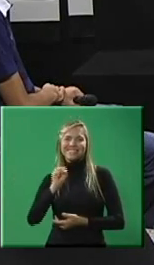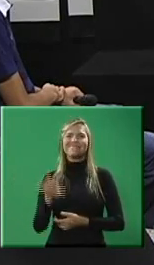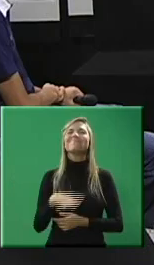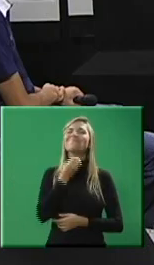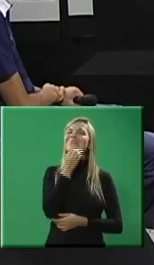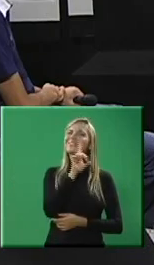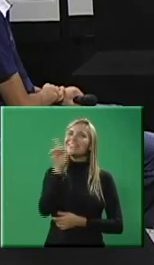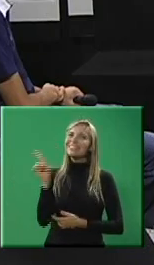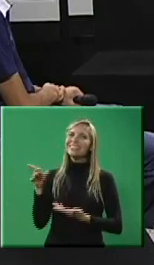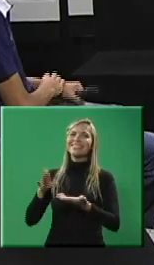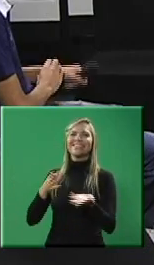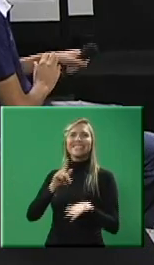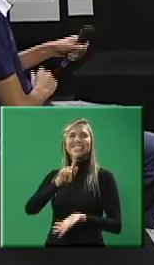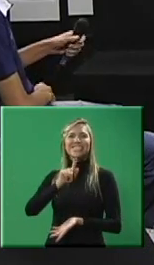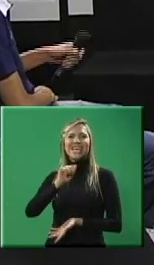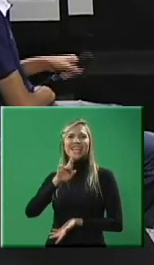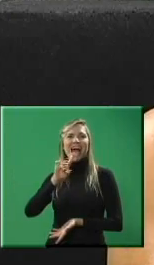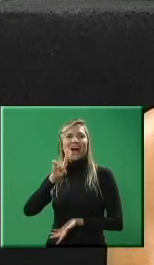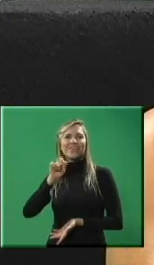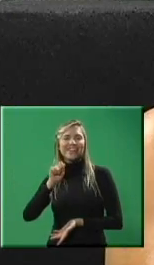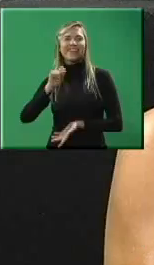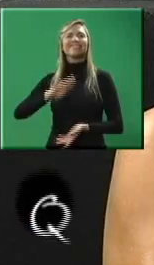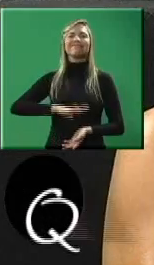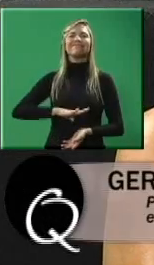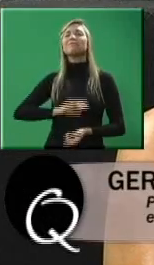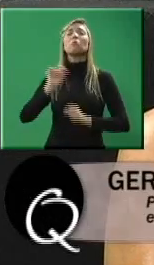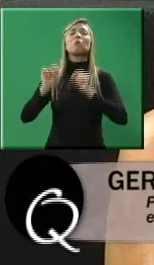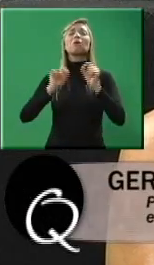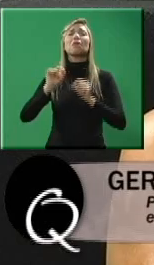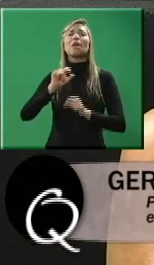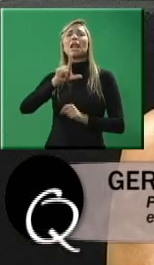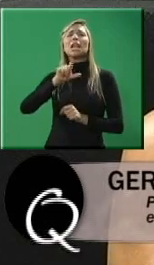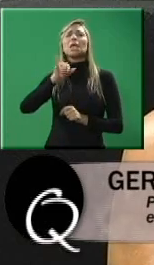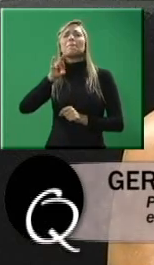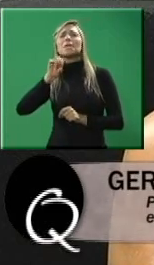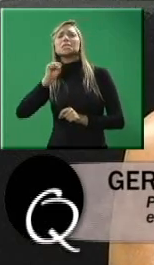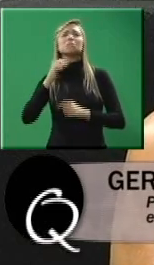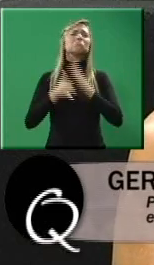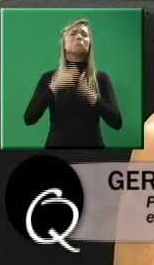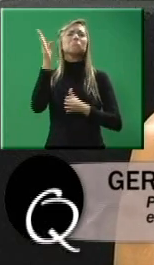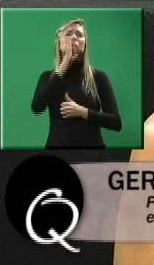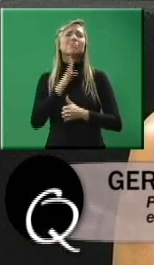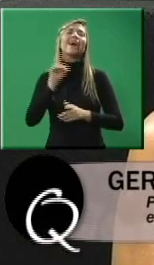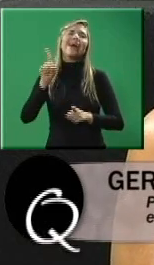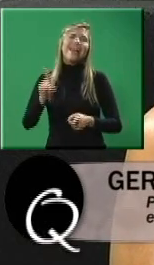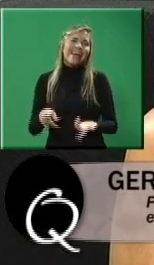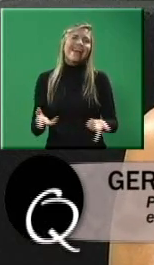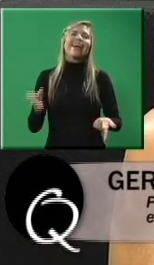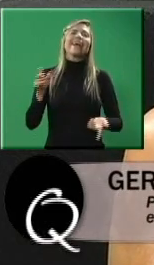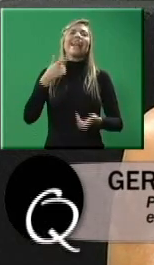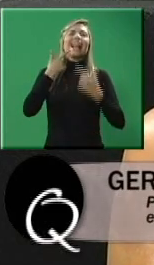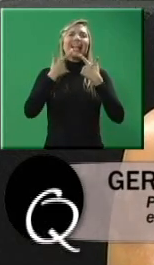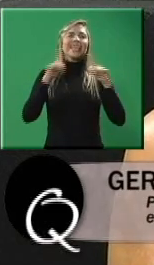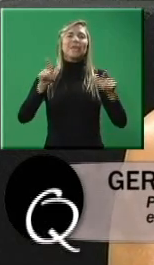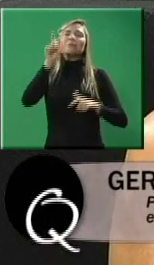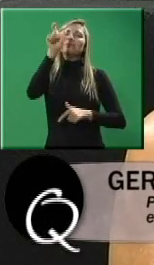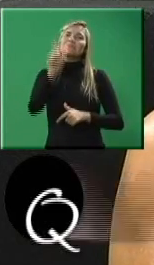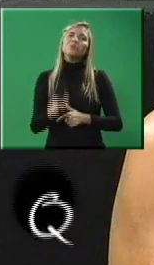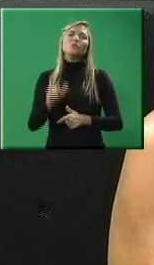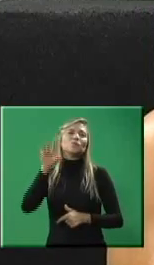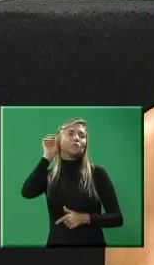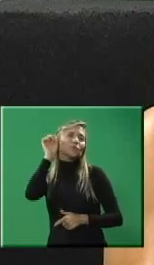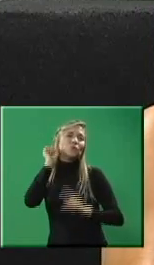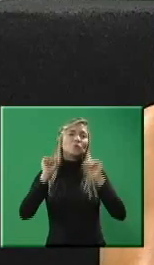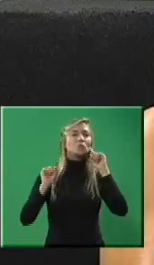dia, Geralda. O que é a Libras? É a língua utilizada por surdos e ouvintes. E muitas vezes